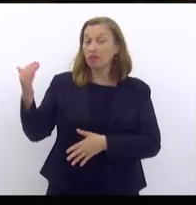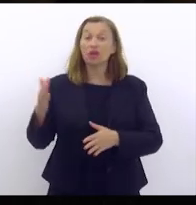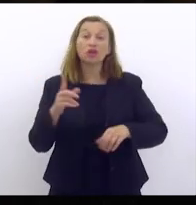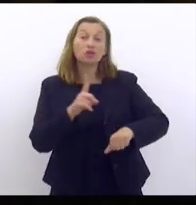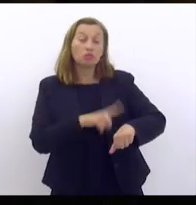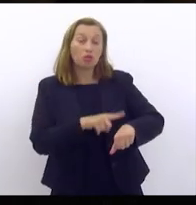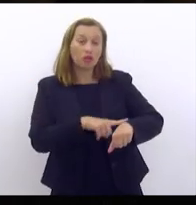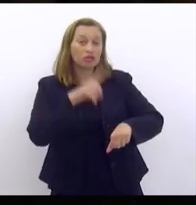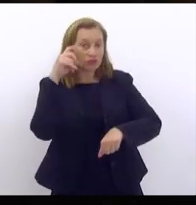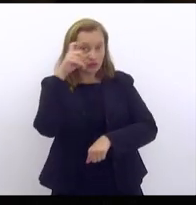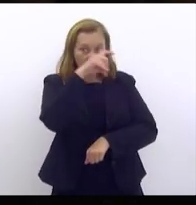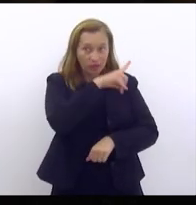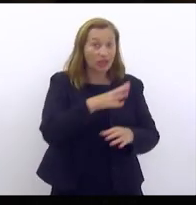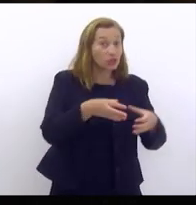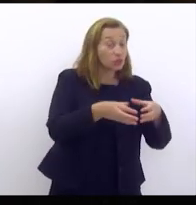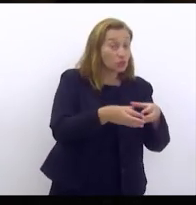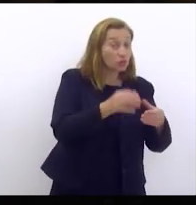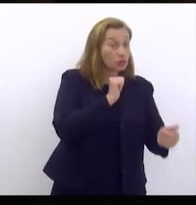de dificuldade.